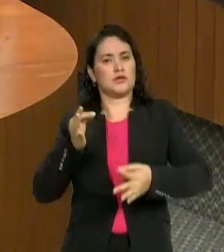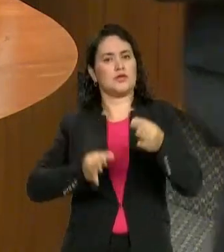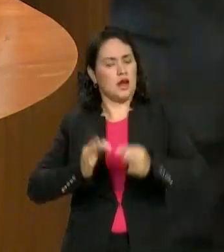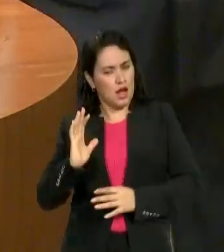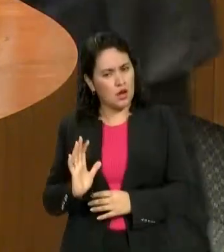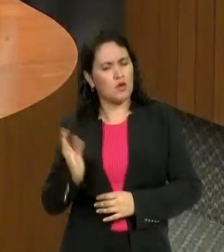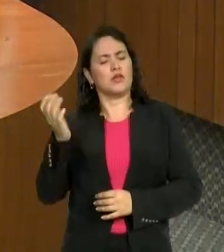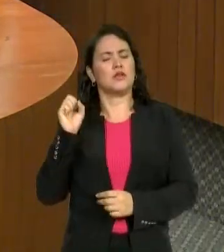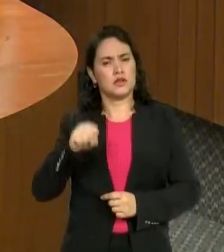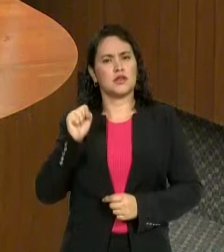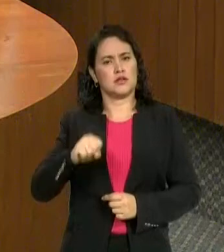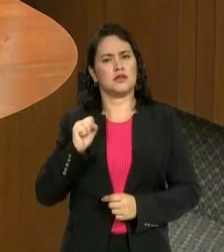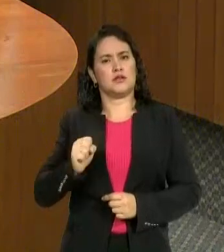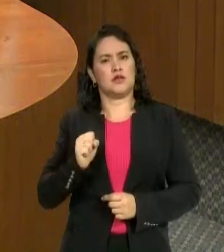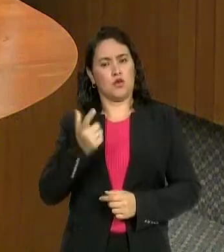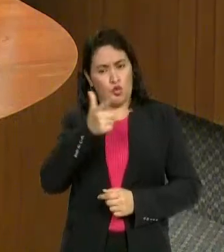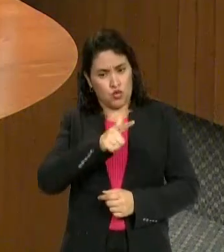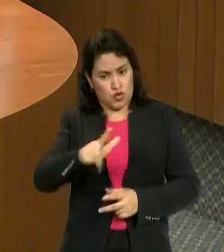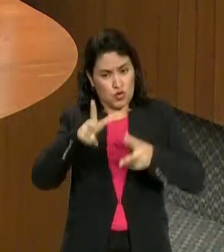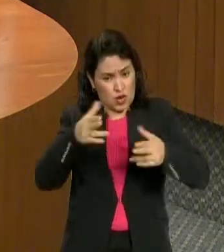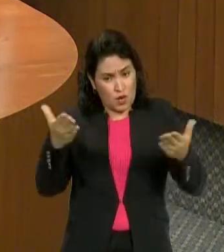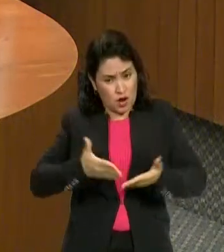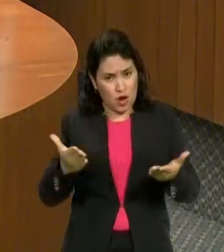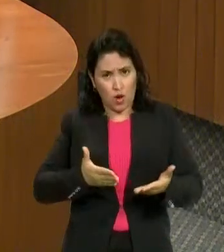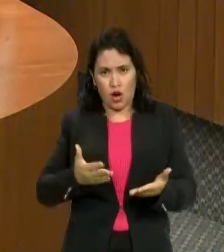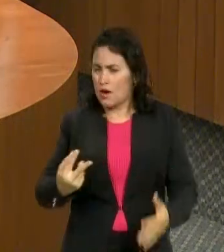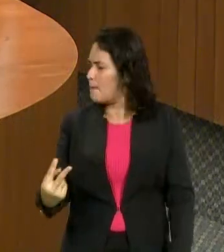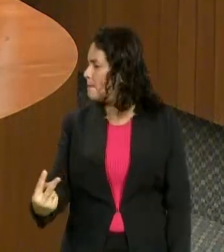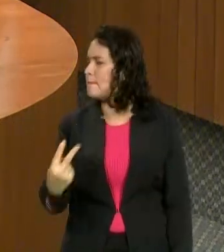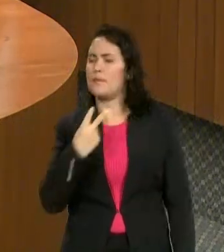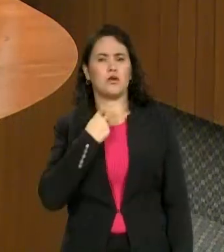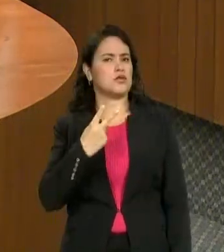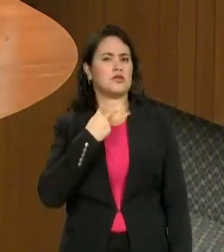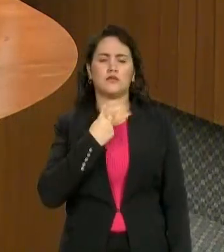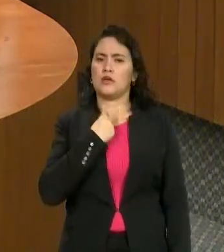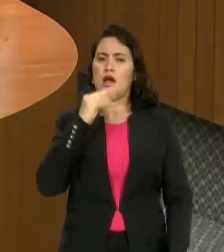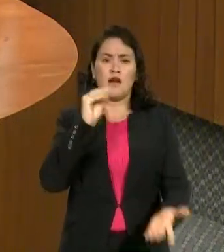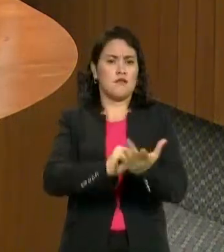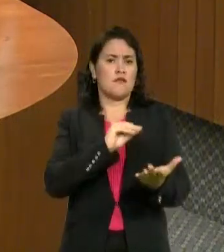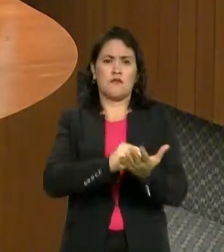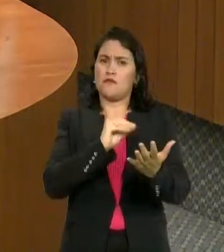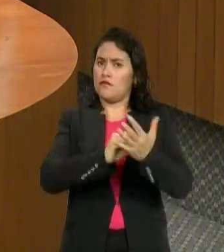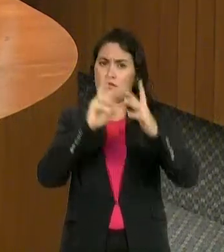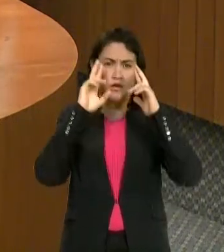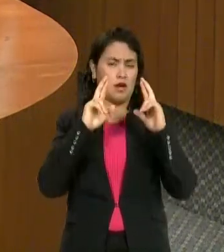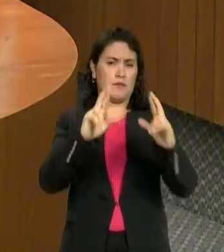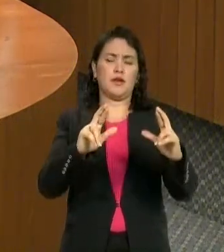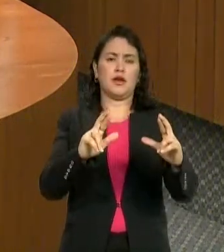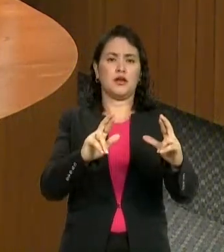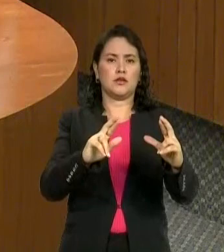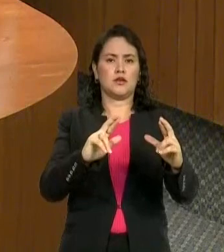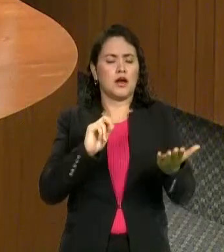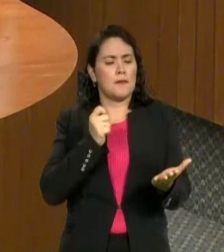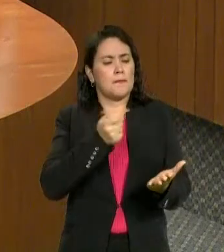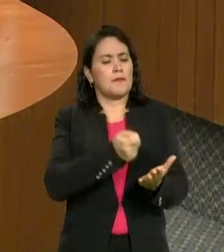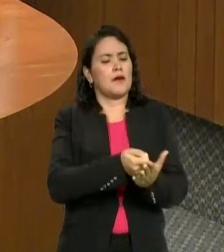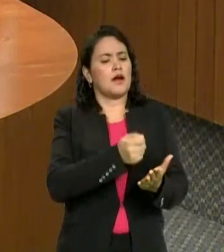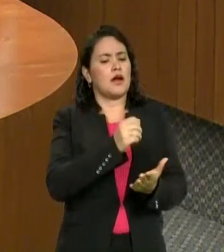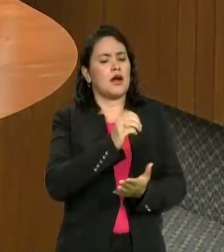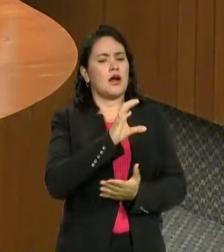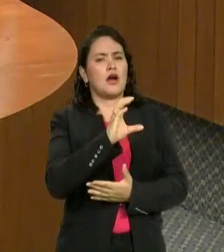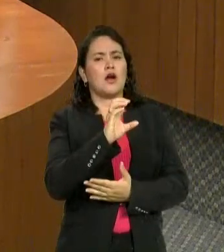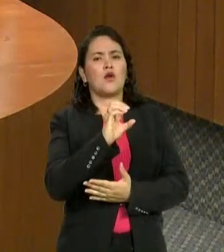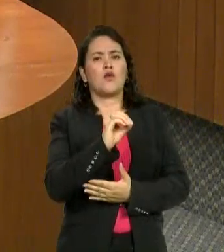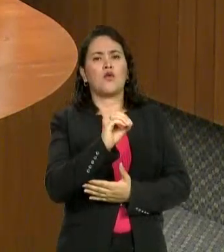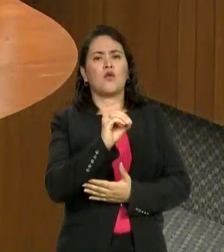ficar. Porque isso aí é um descaramento. Não é taxa de conveniência o que essas empresas estão